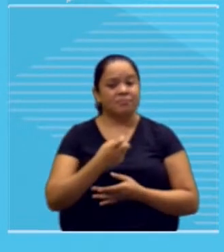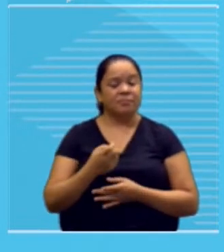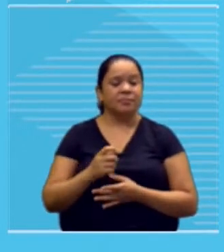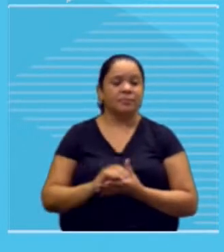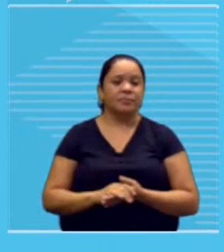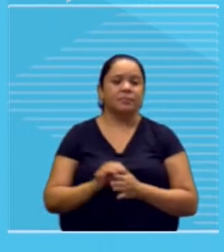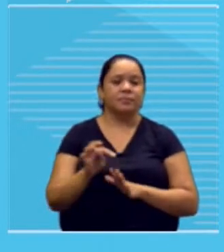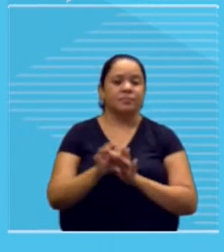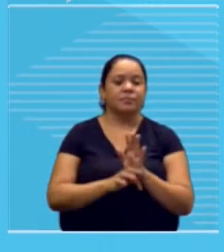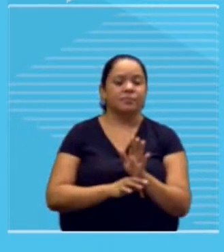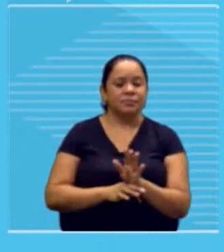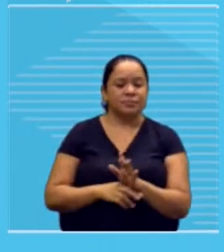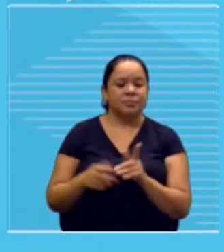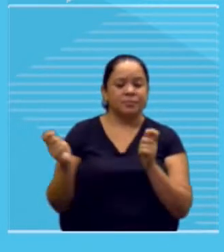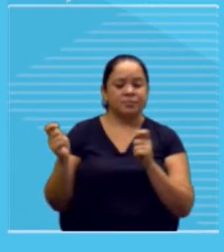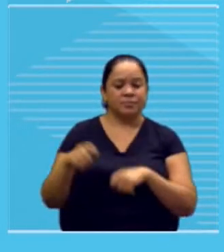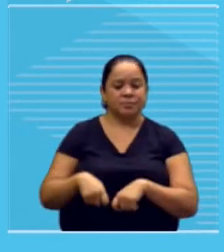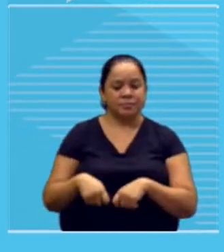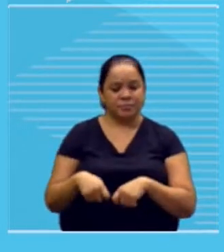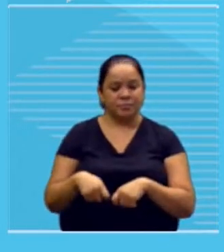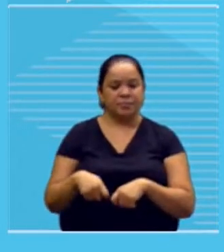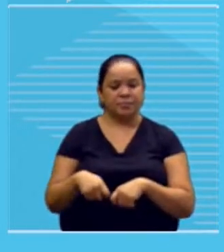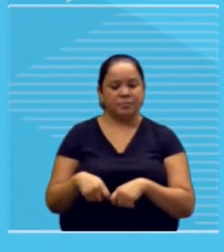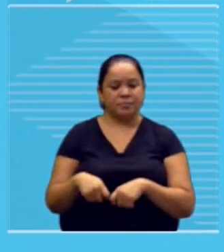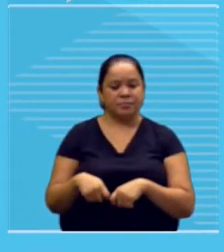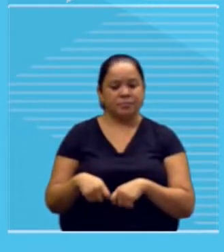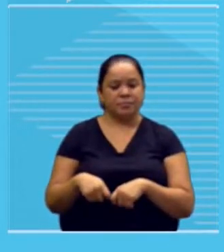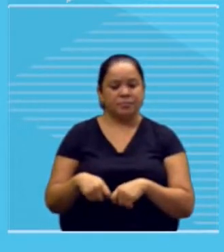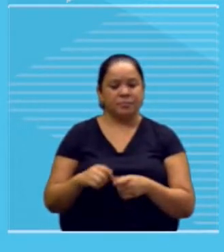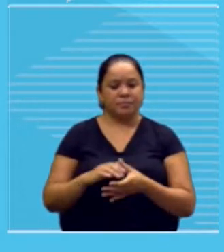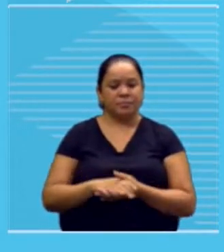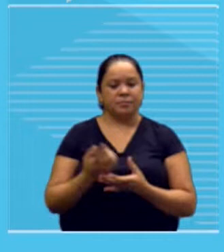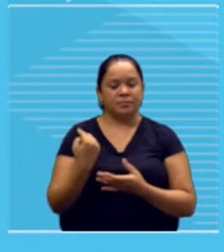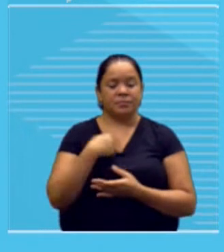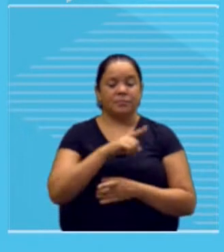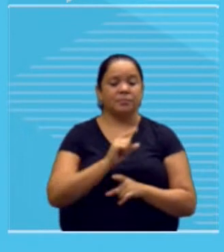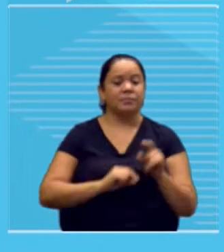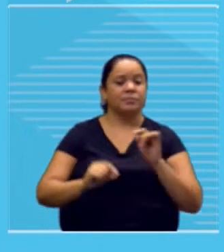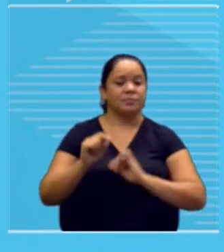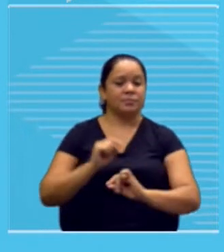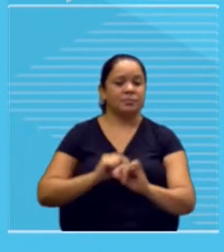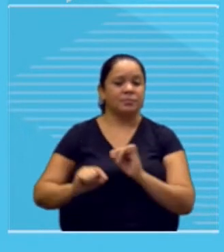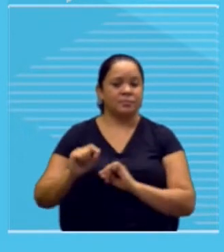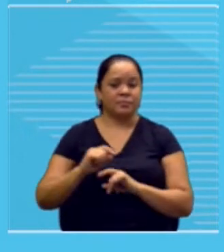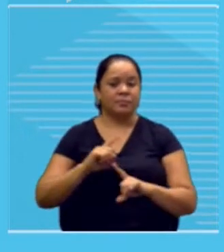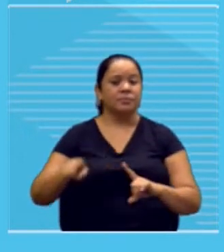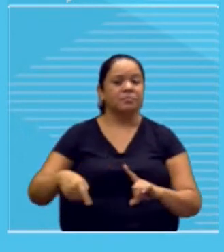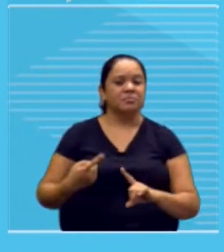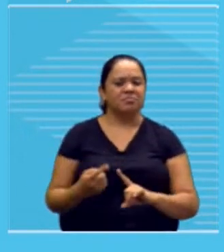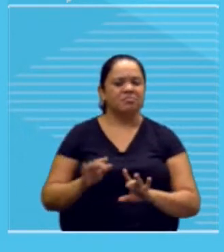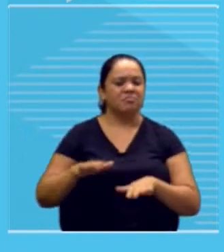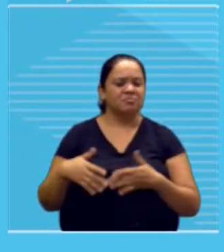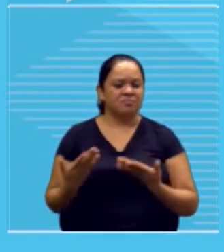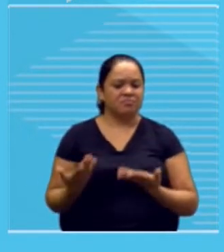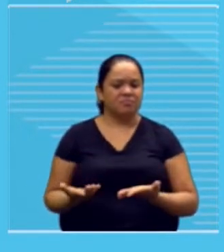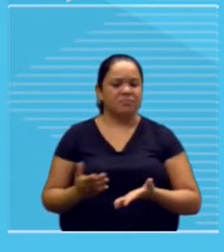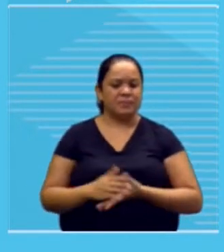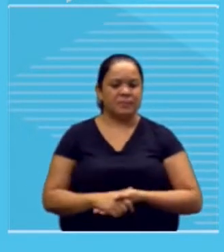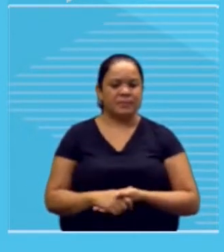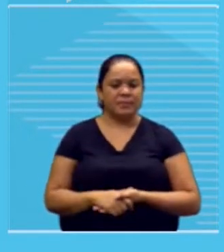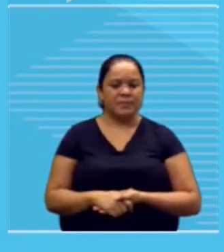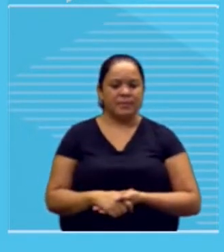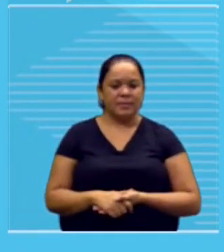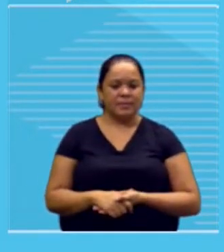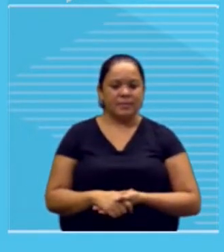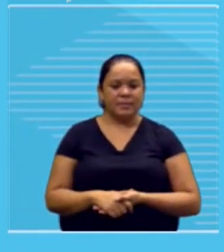tem a oferecer na hora de observarmos a sua finalidade hein galerinha finalidade